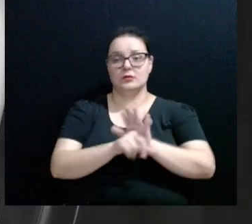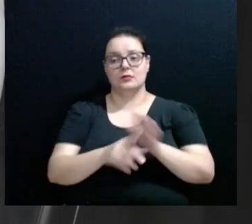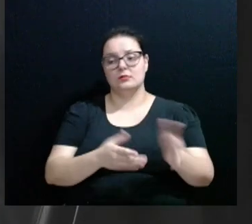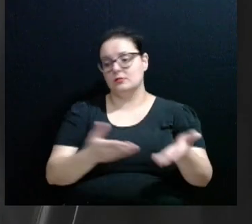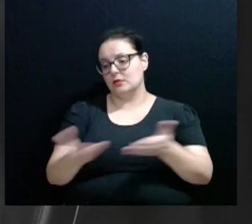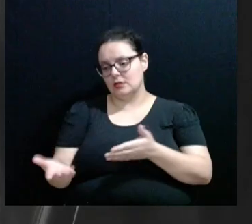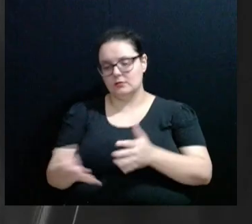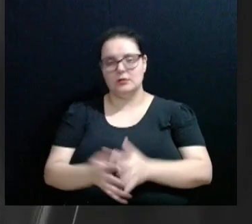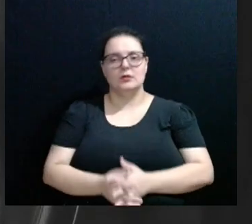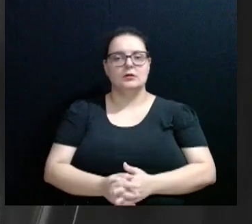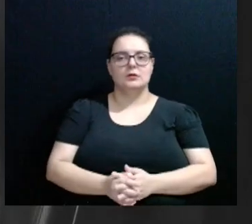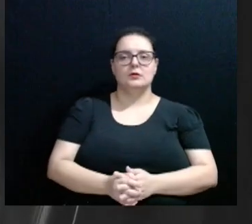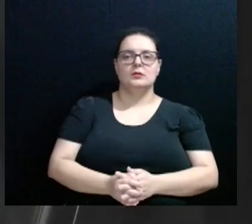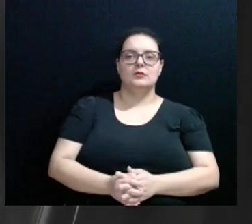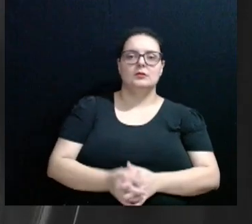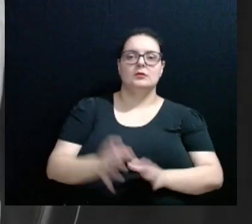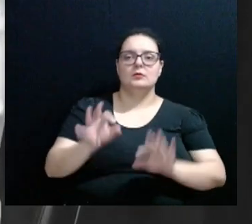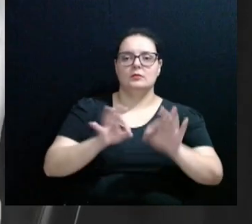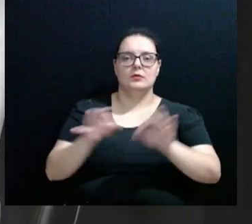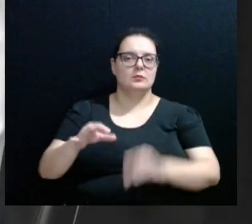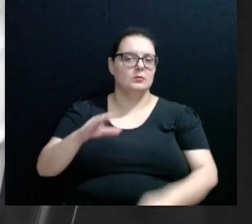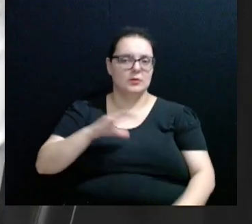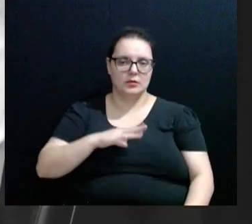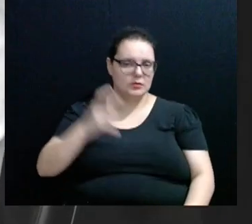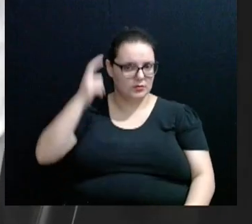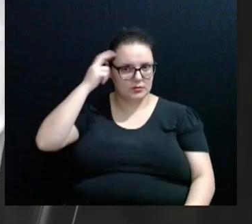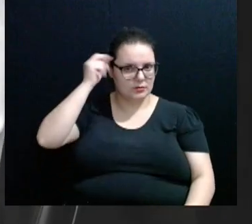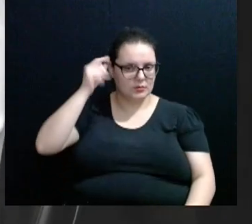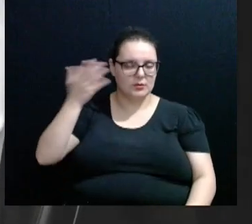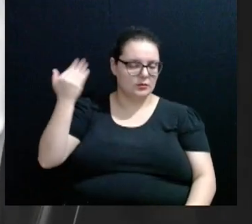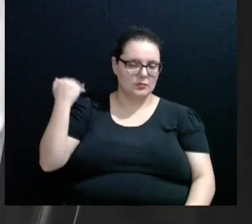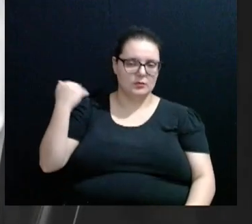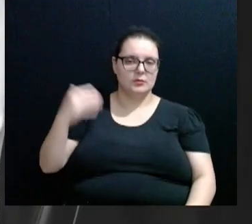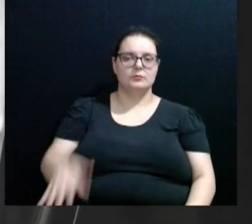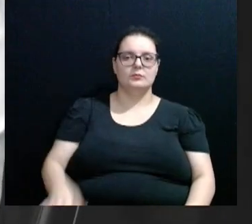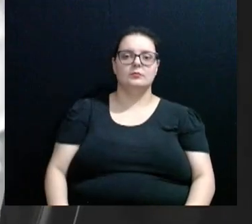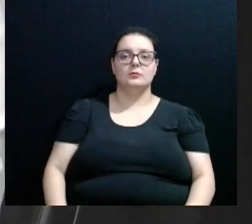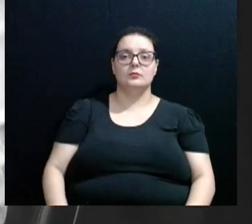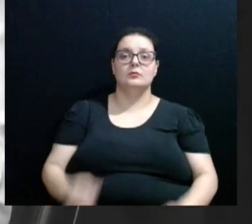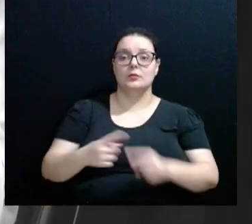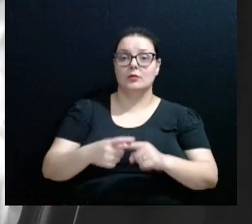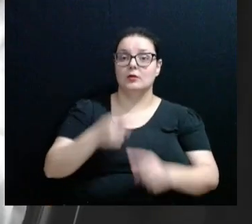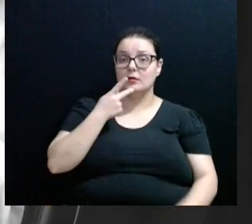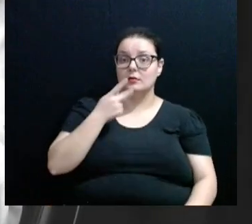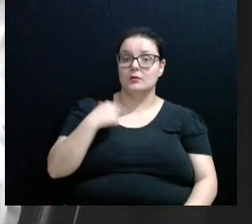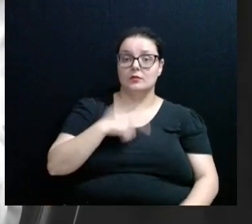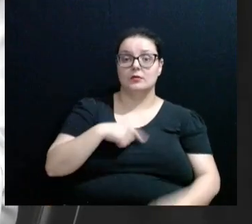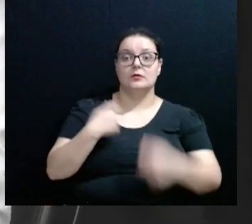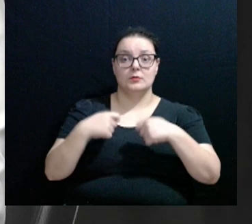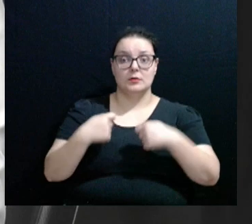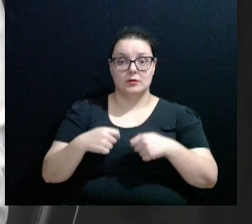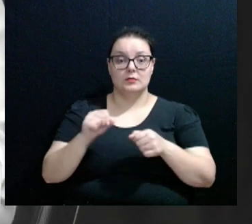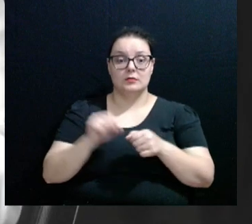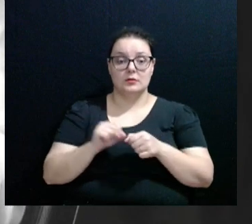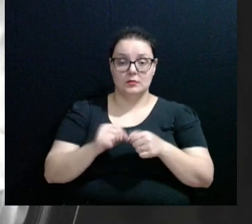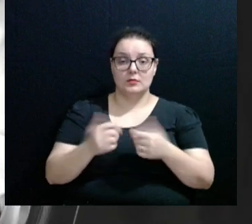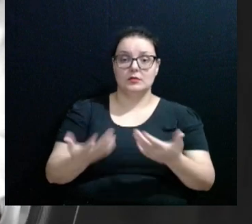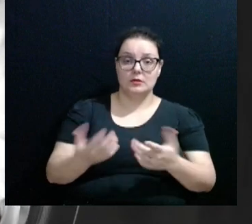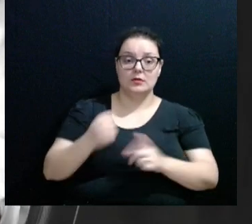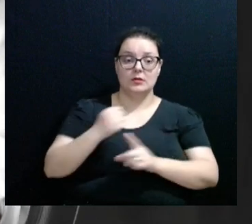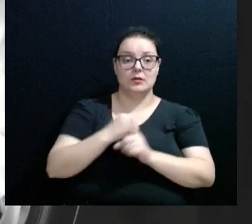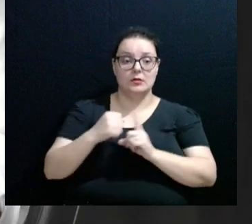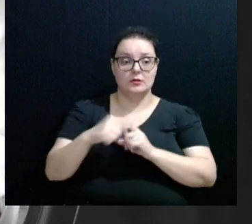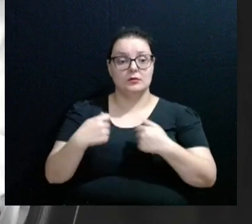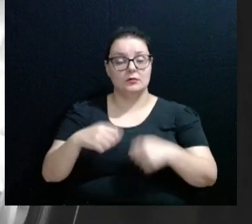o plano municipal de cultura também na época, porque eu falava assim, a gente precisa fazer a sociedade precisa